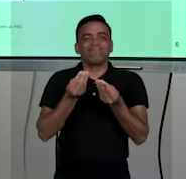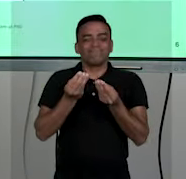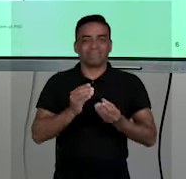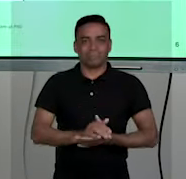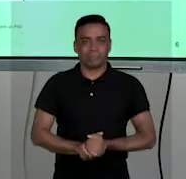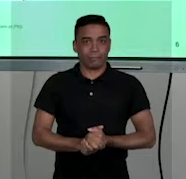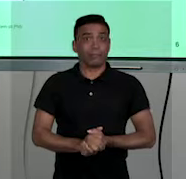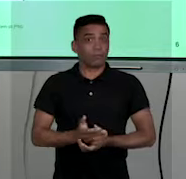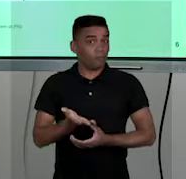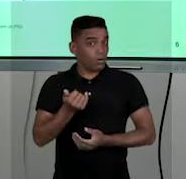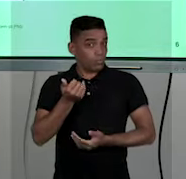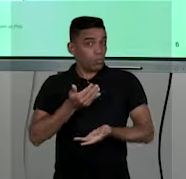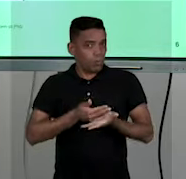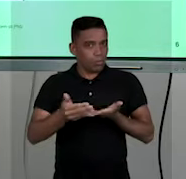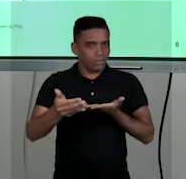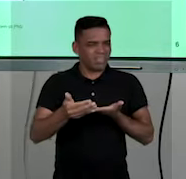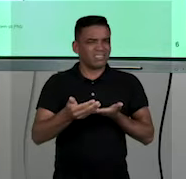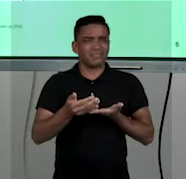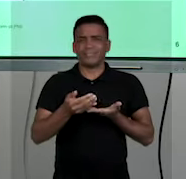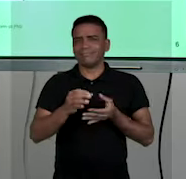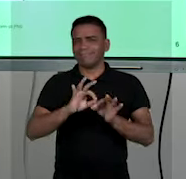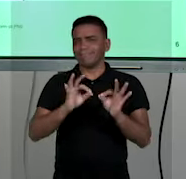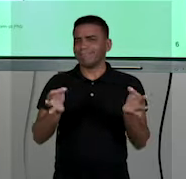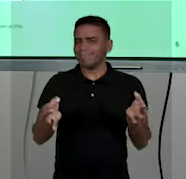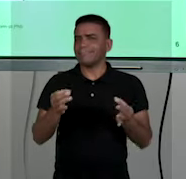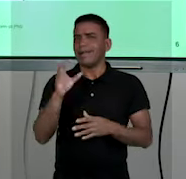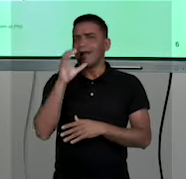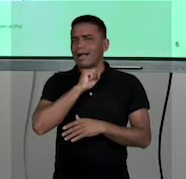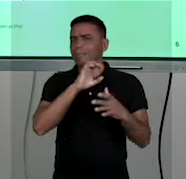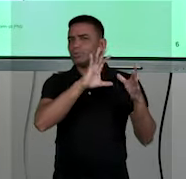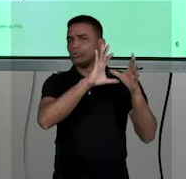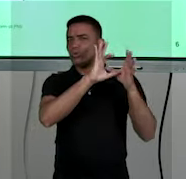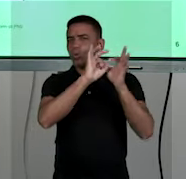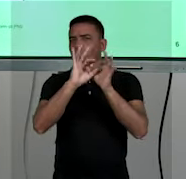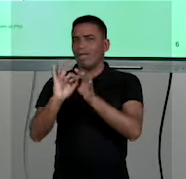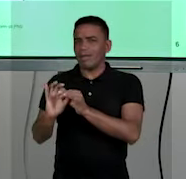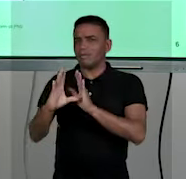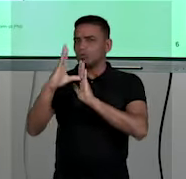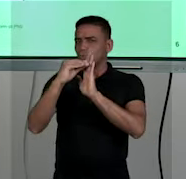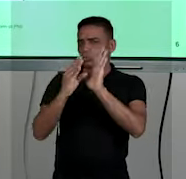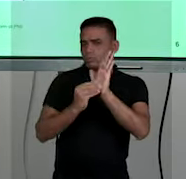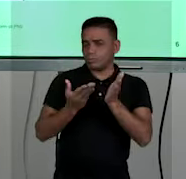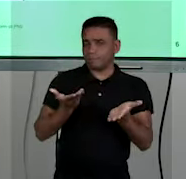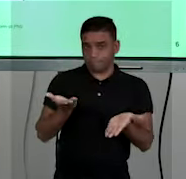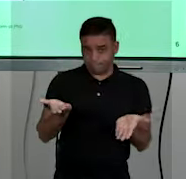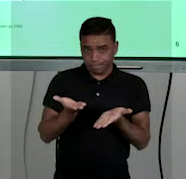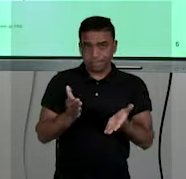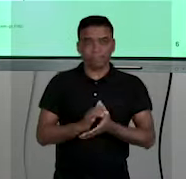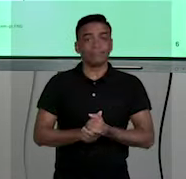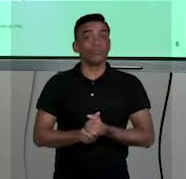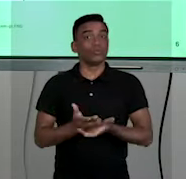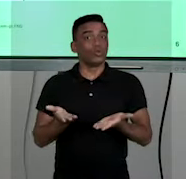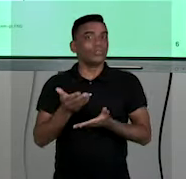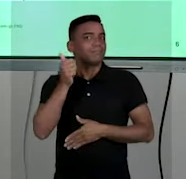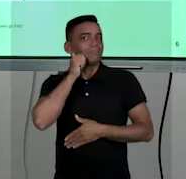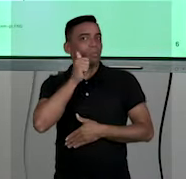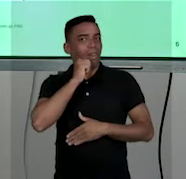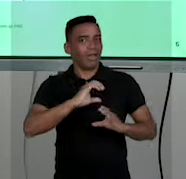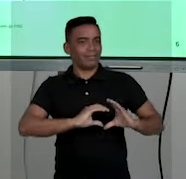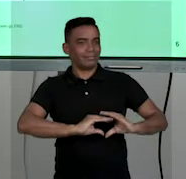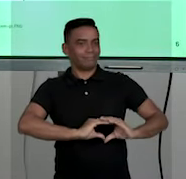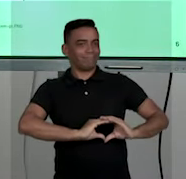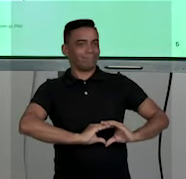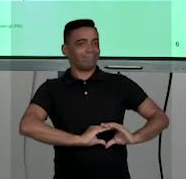Só para a gente falar brevemente aqui para vocês entenderem o contexto do assunto. Nós temos o sistema reprodutor feminino e